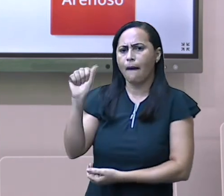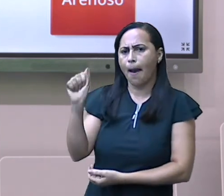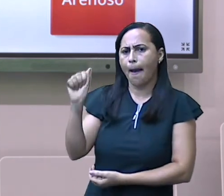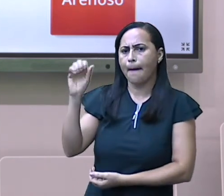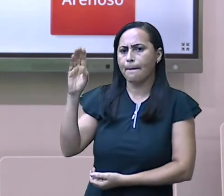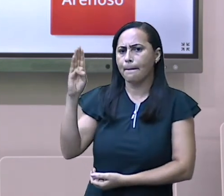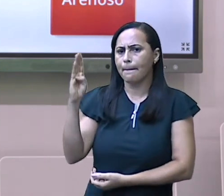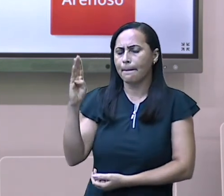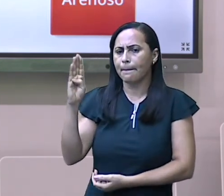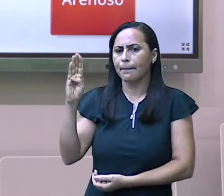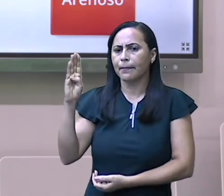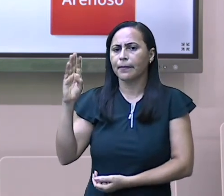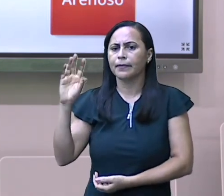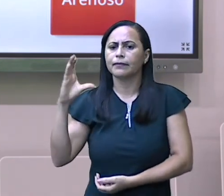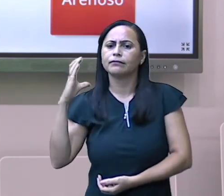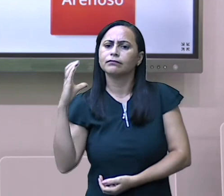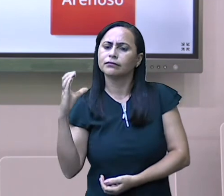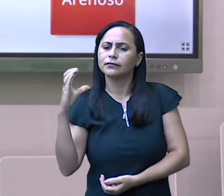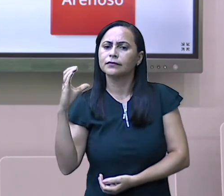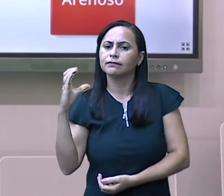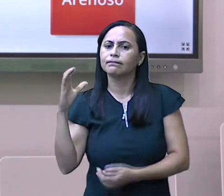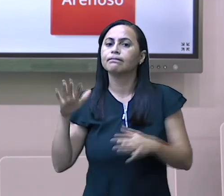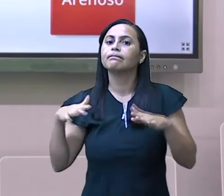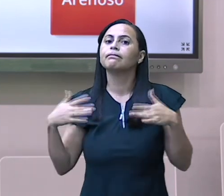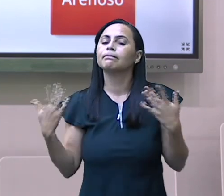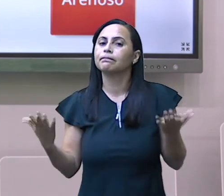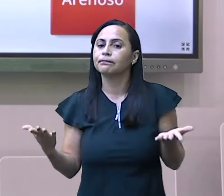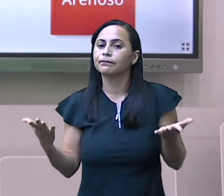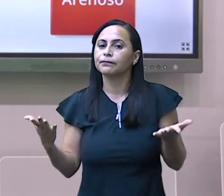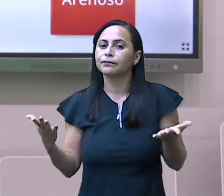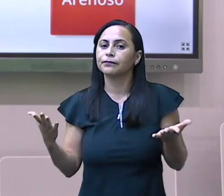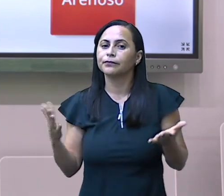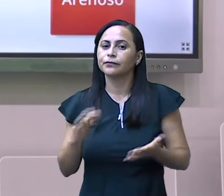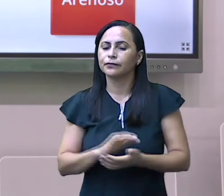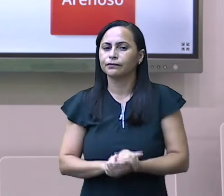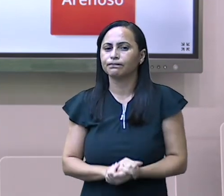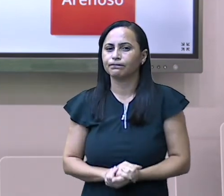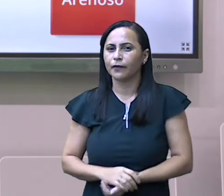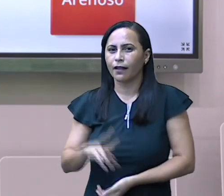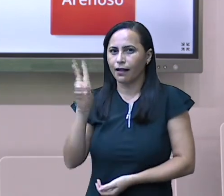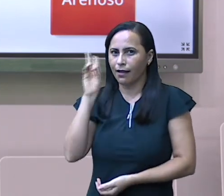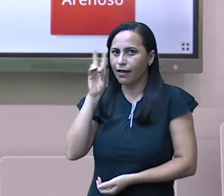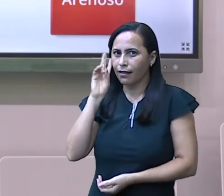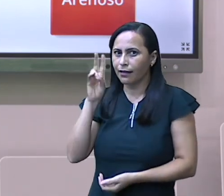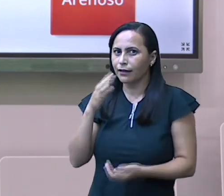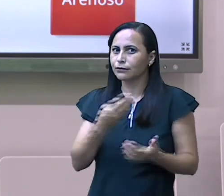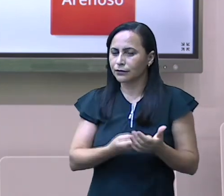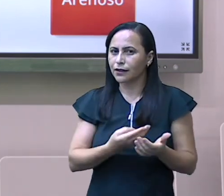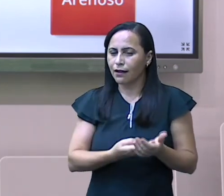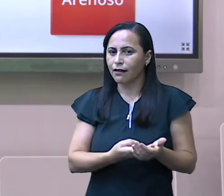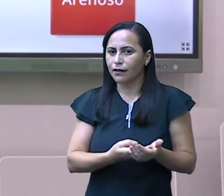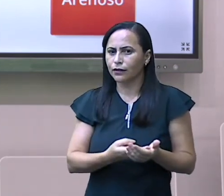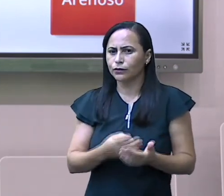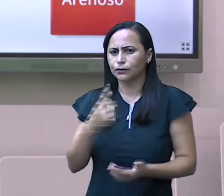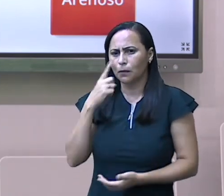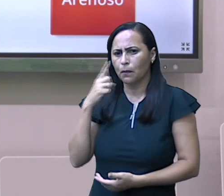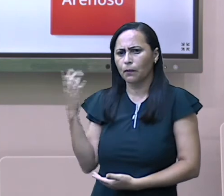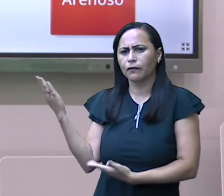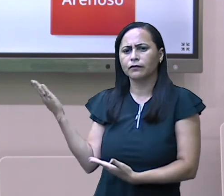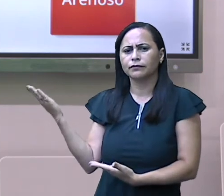Argiloso, umífero ou arenoso? De acordo com a nossa aula, que tipo de solo é